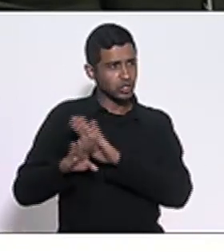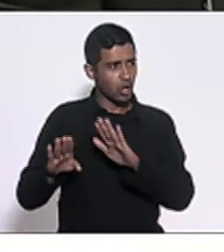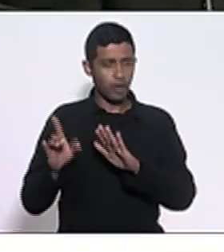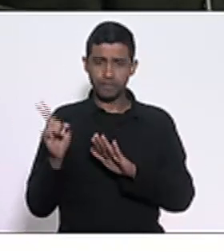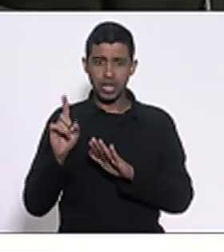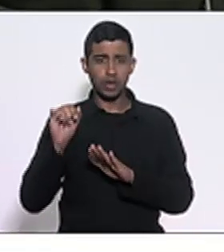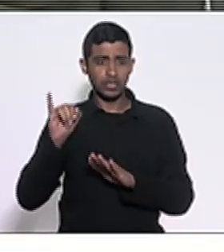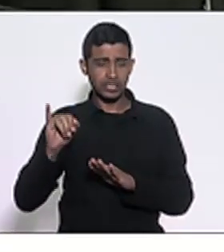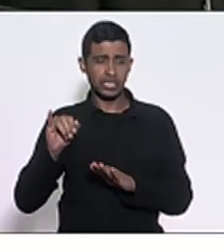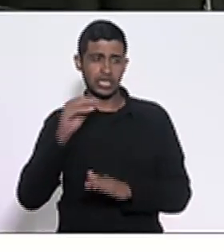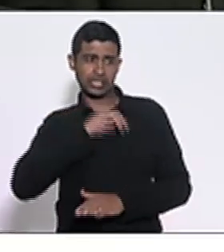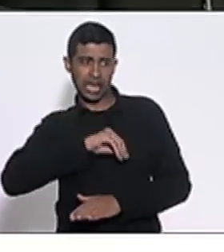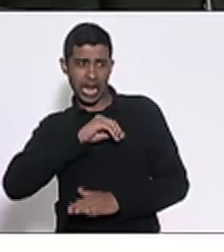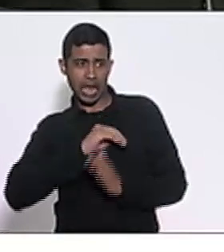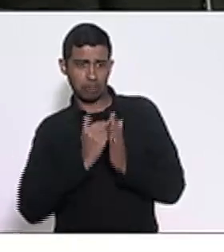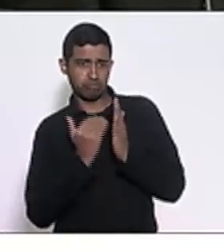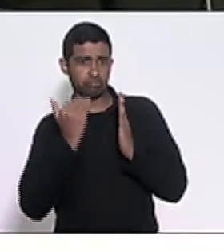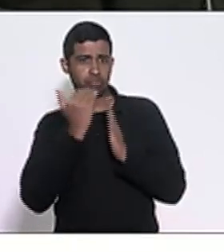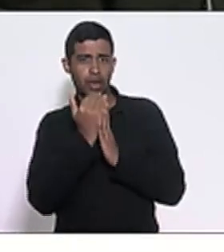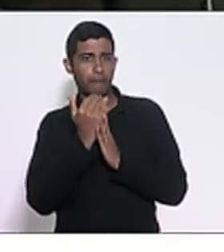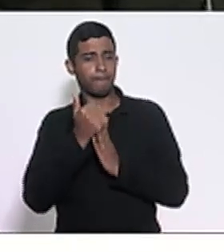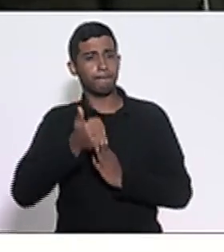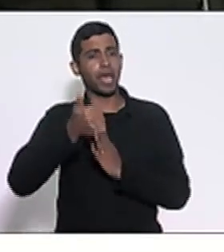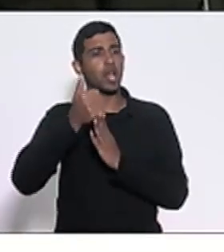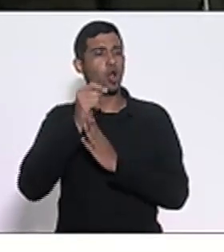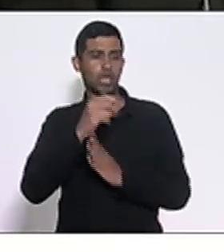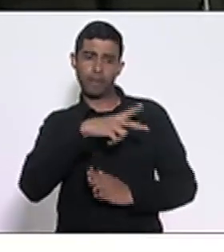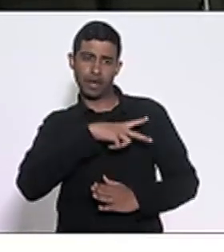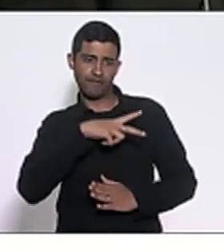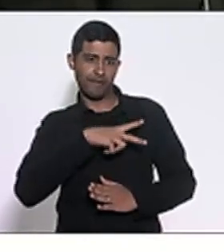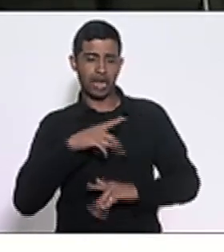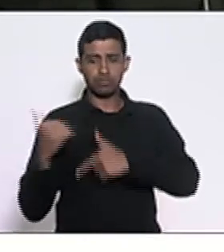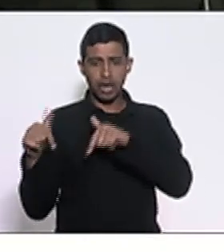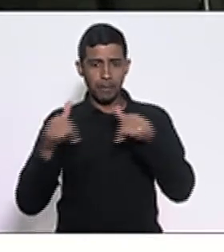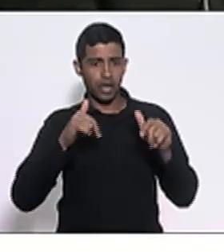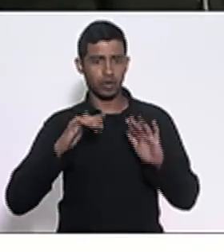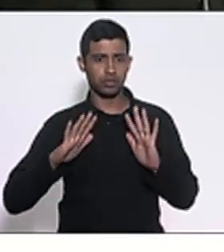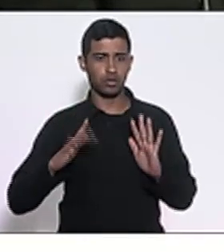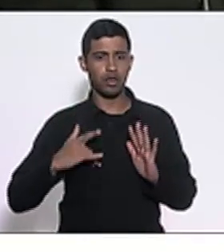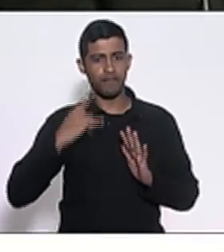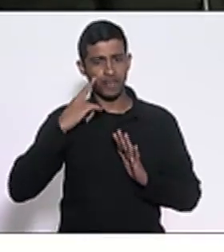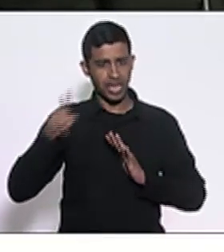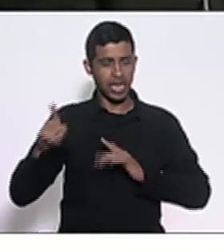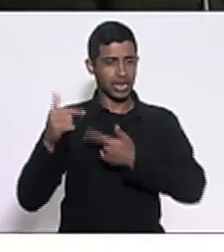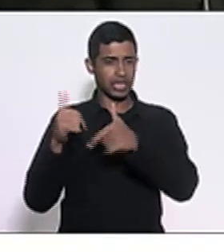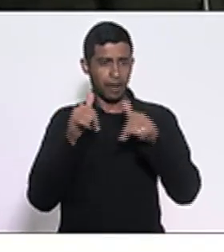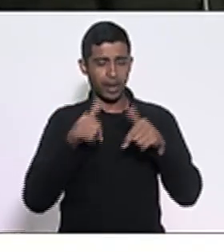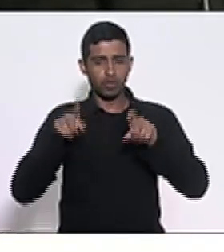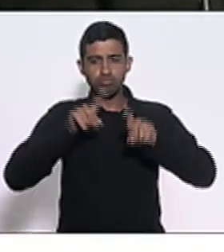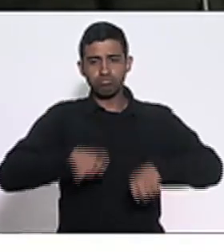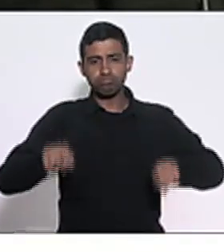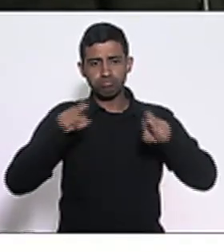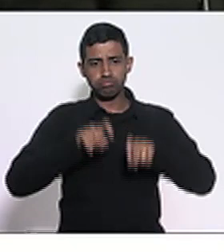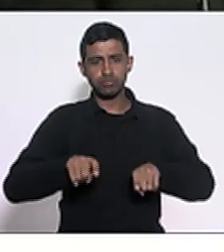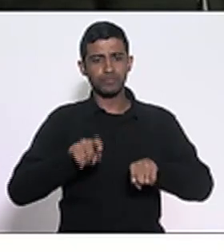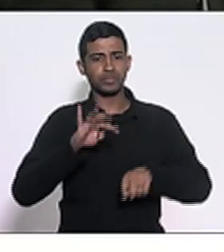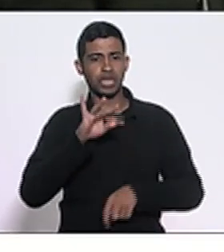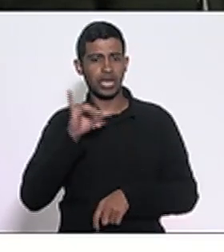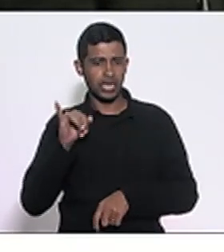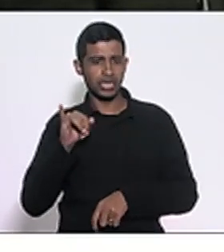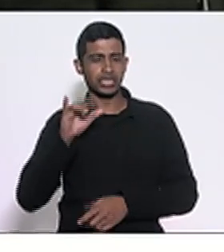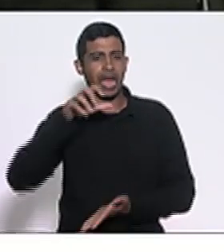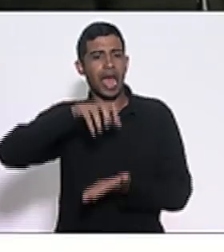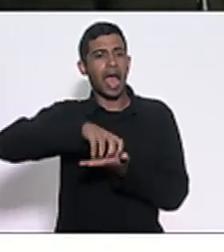trabalhar na iniciativa privada. Você, trabalhador de informática, de TI, na área pública, tem que